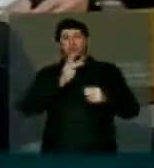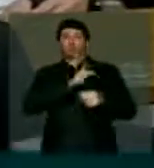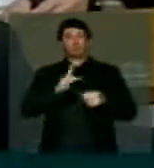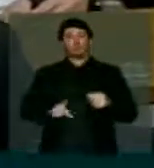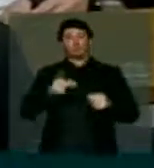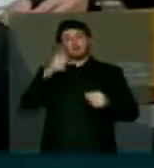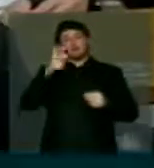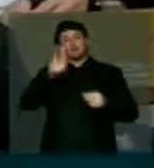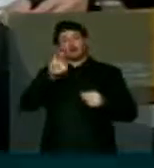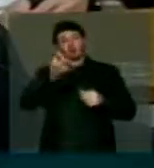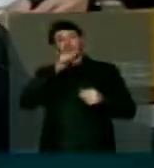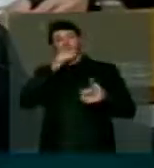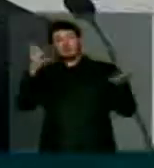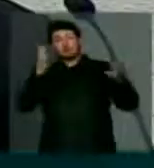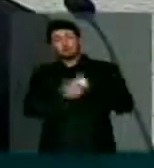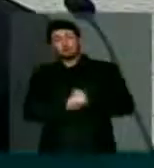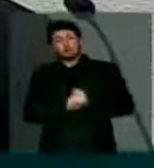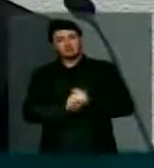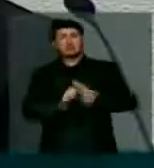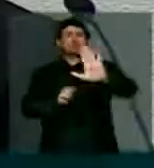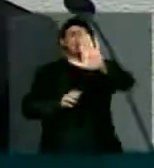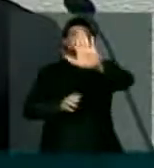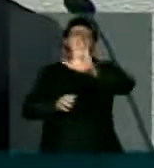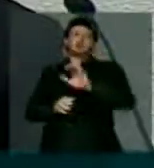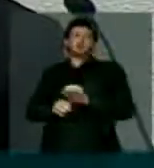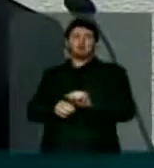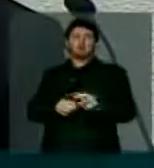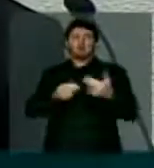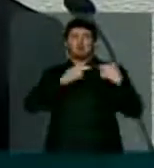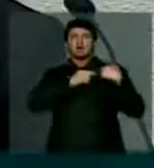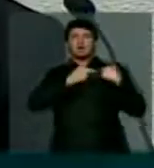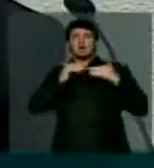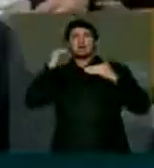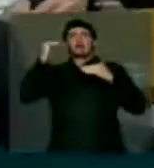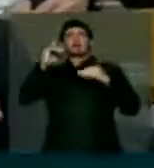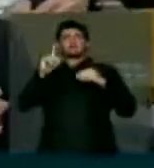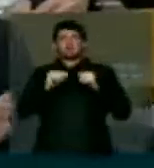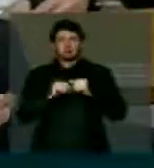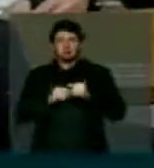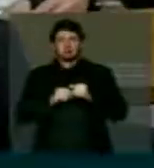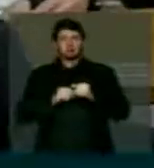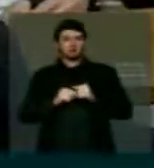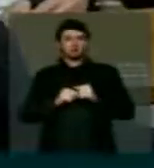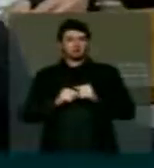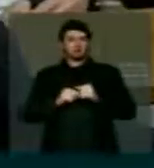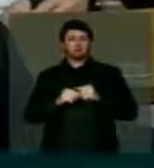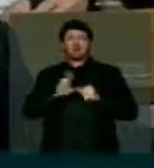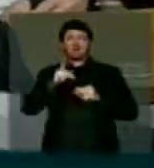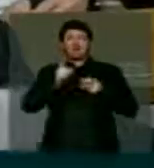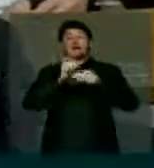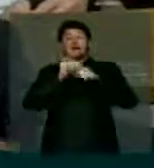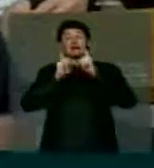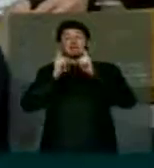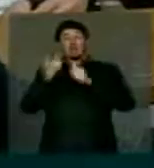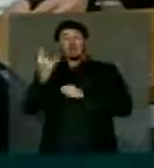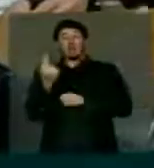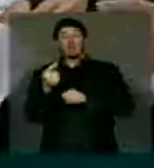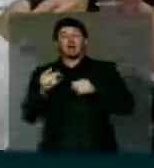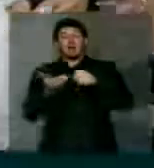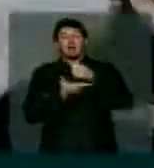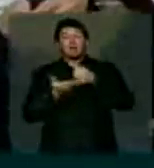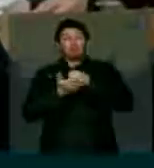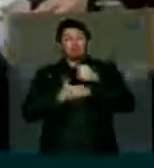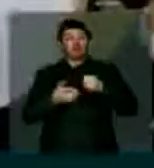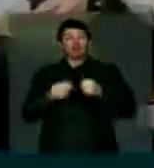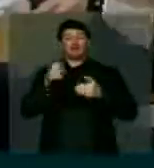presidência da Petrobras ou do Conselho, não, infelizmente. Está além da minha competência. Não é, mas é além da sua competência. Isso é uma coisa mínima de gerência, de examinar um